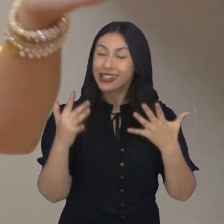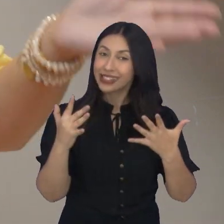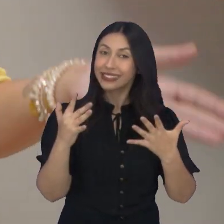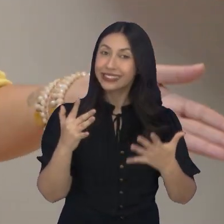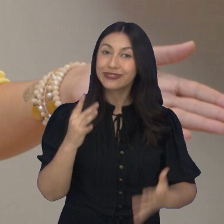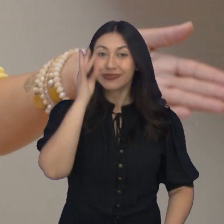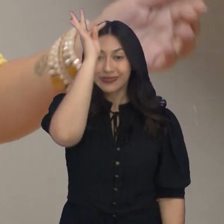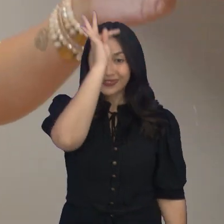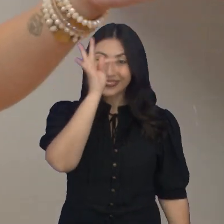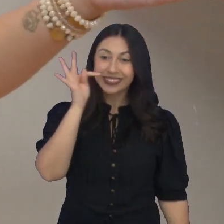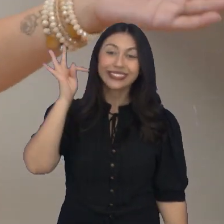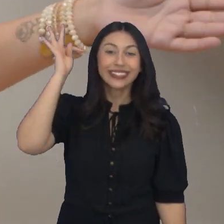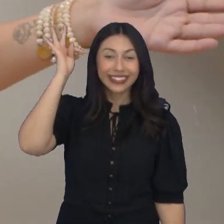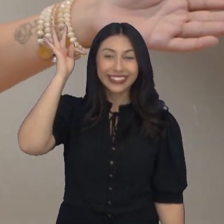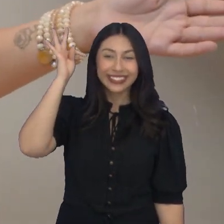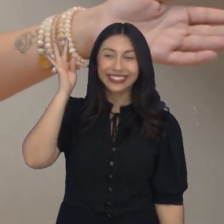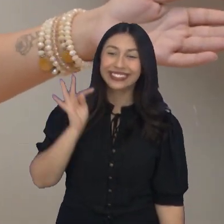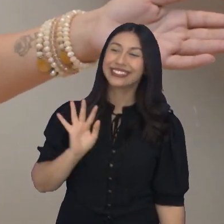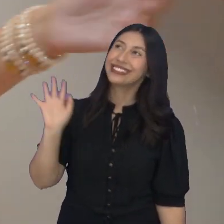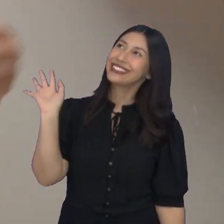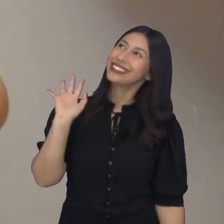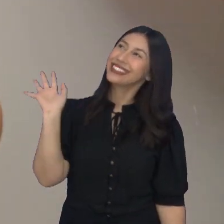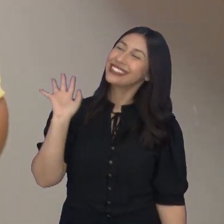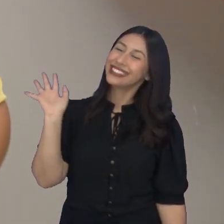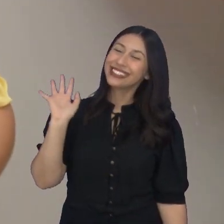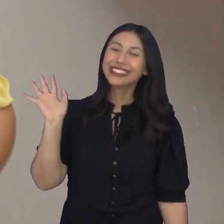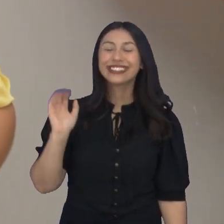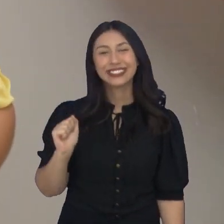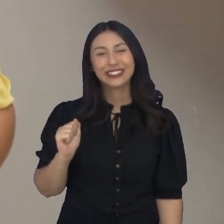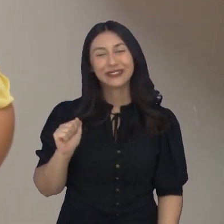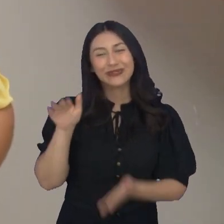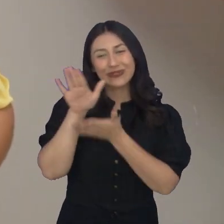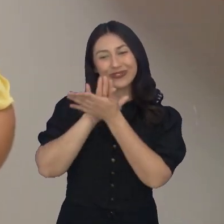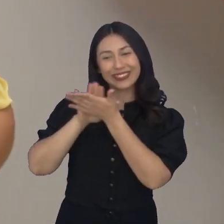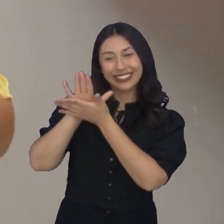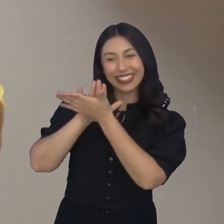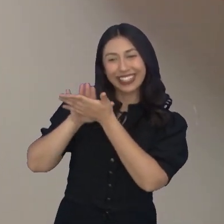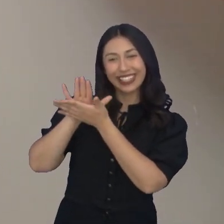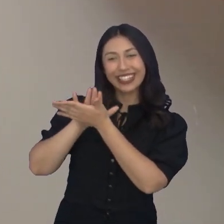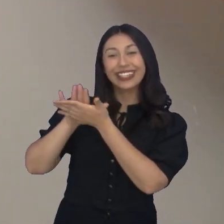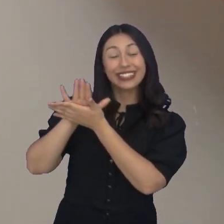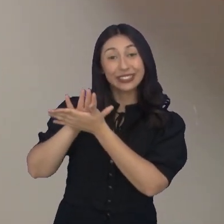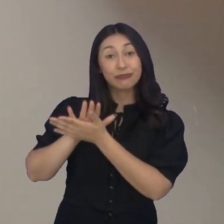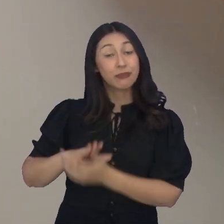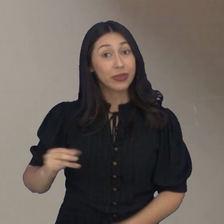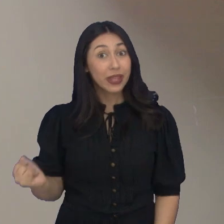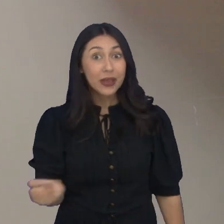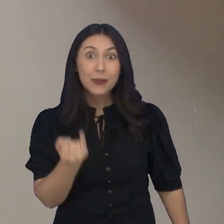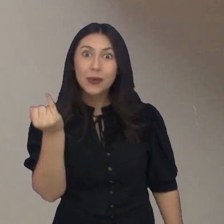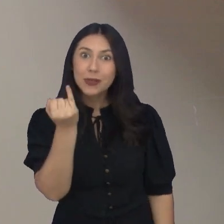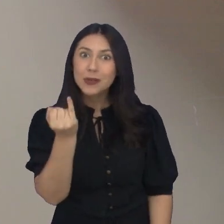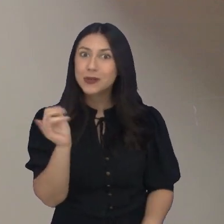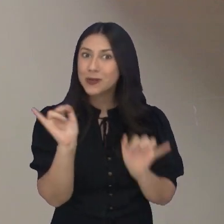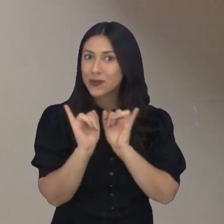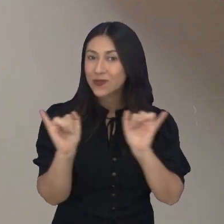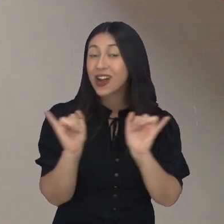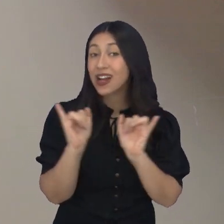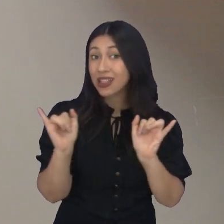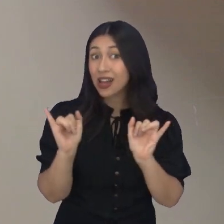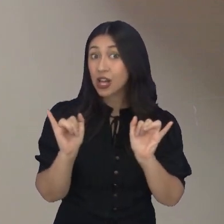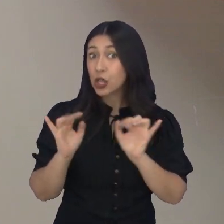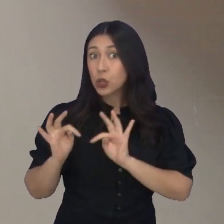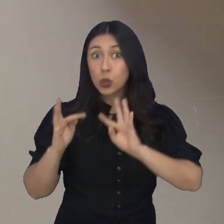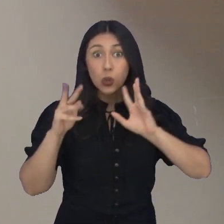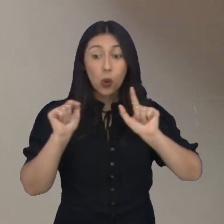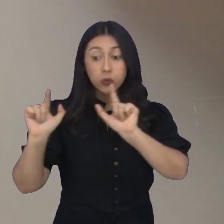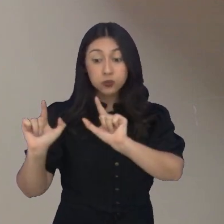da Tamires Caetano. Está aqui do meu ladinho a Tamires. Muito obrigada, Tamires. É importante falar também que toda a nossa